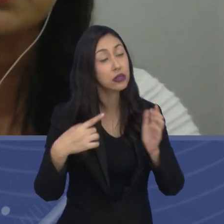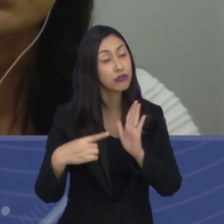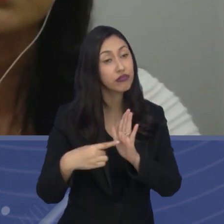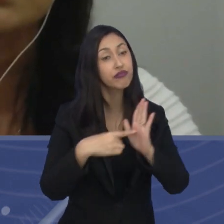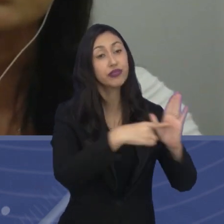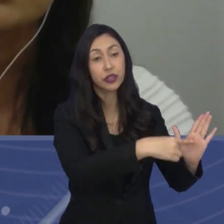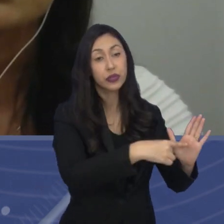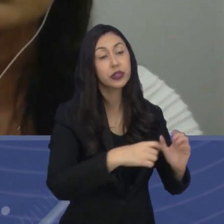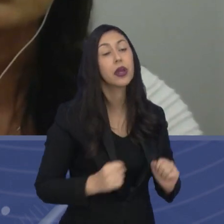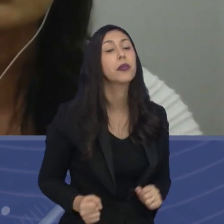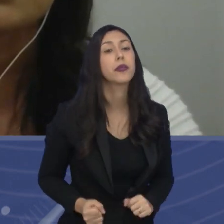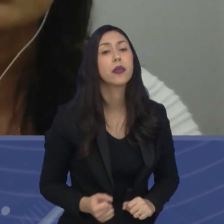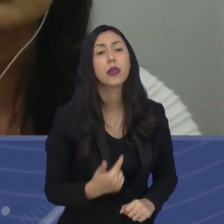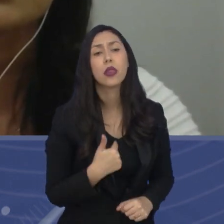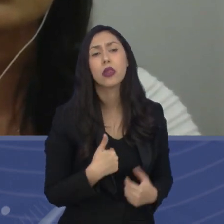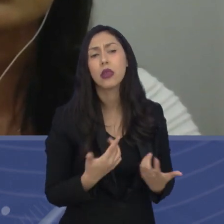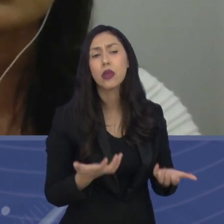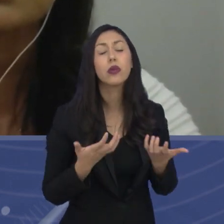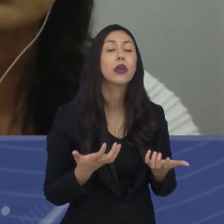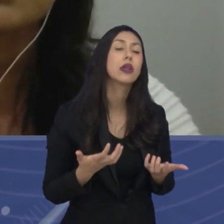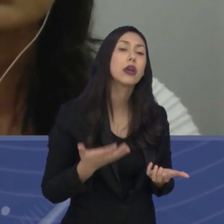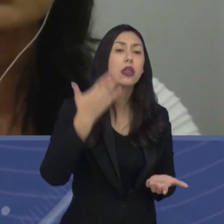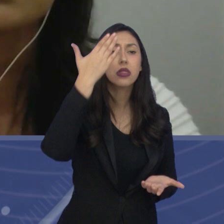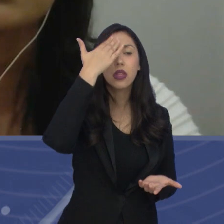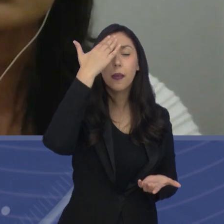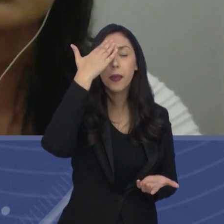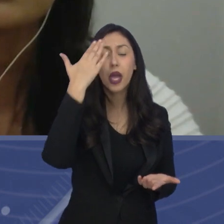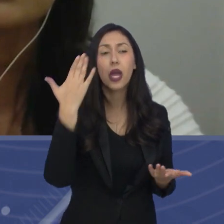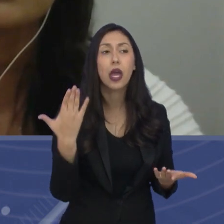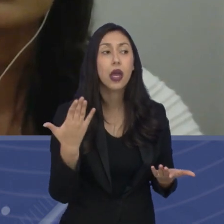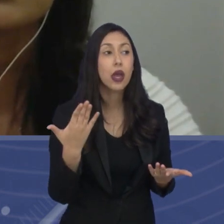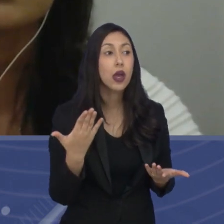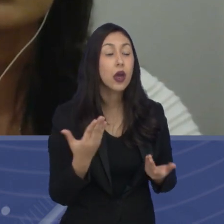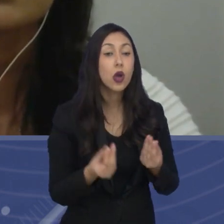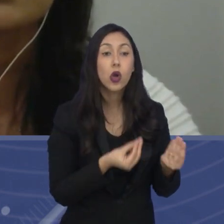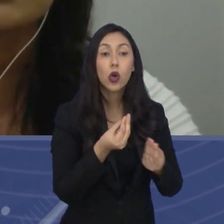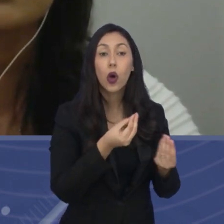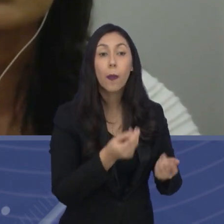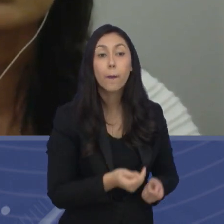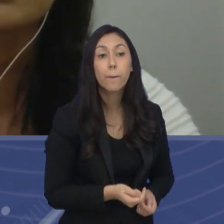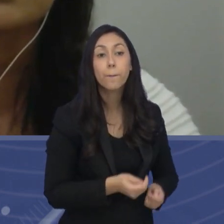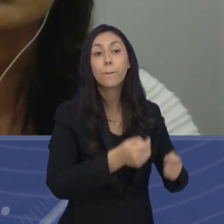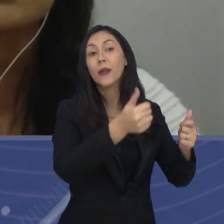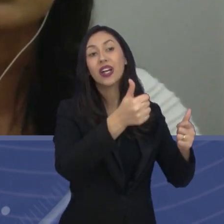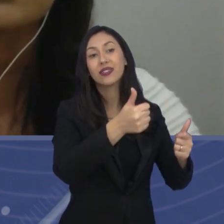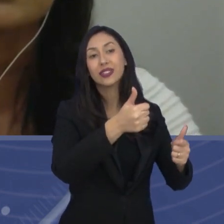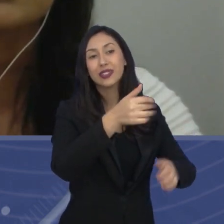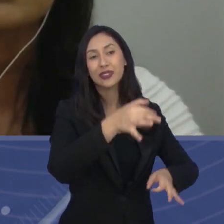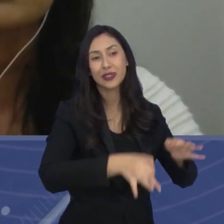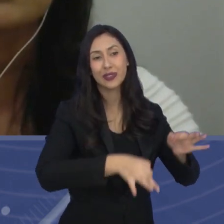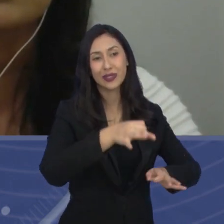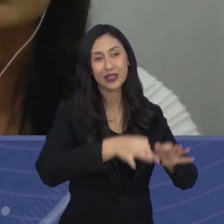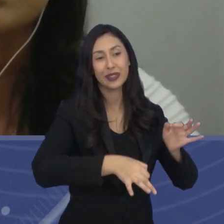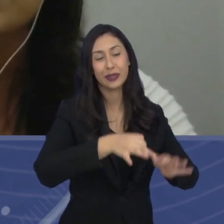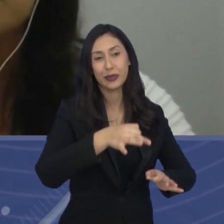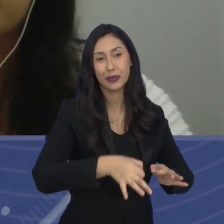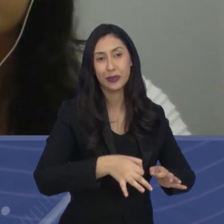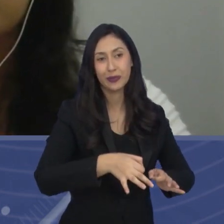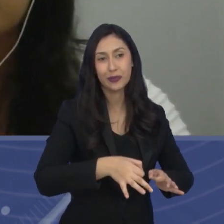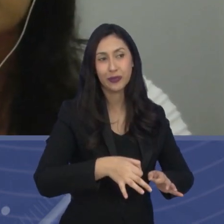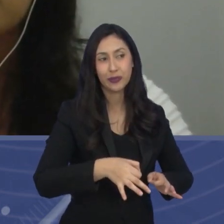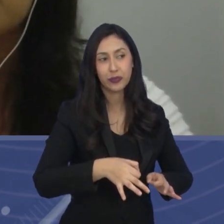essa. Queria que você falasse também sobre a questão dos benefícios jurídicos para essas pessoas, né? No caso, ao